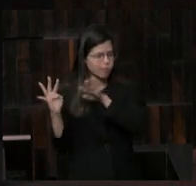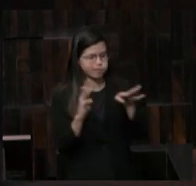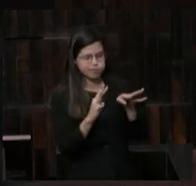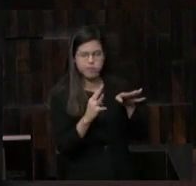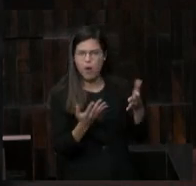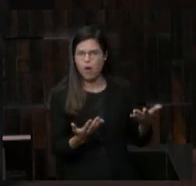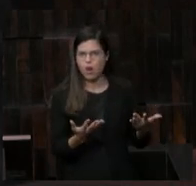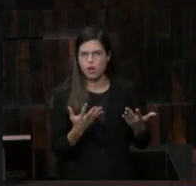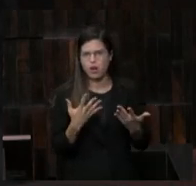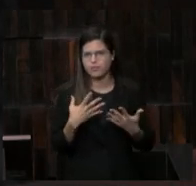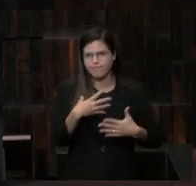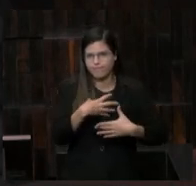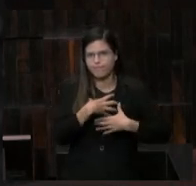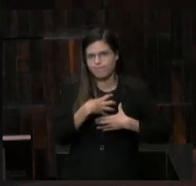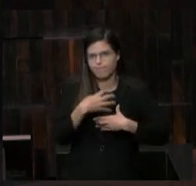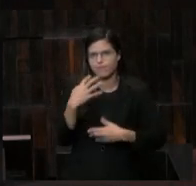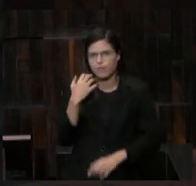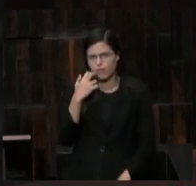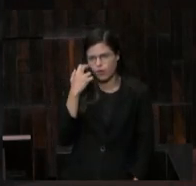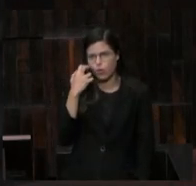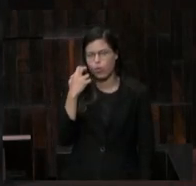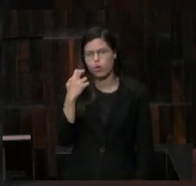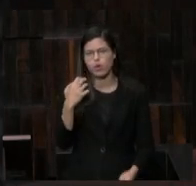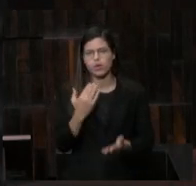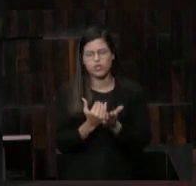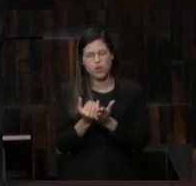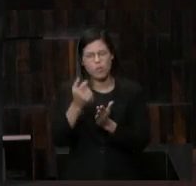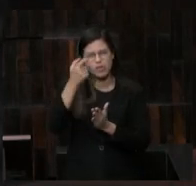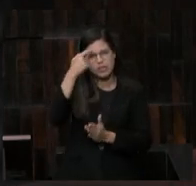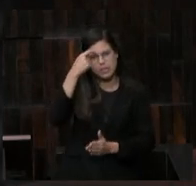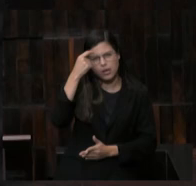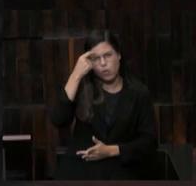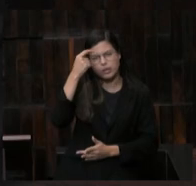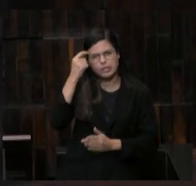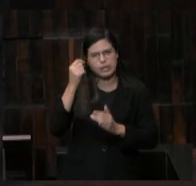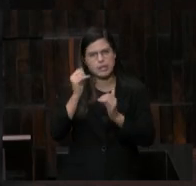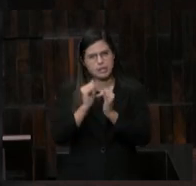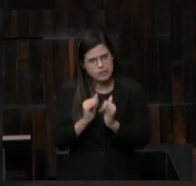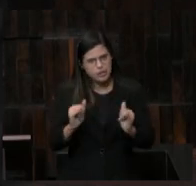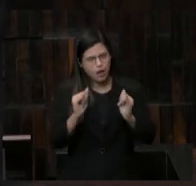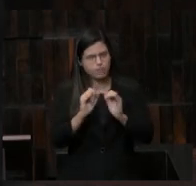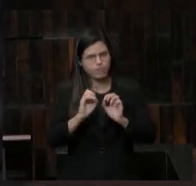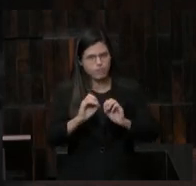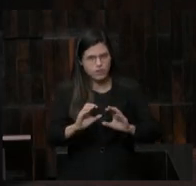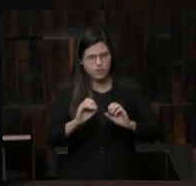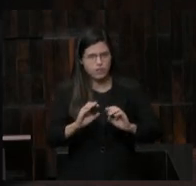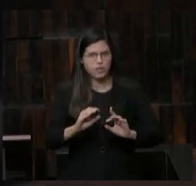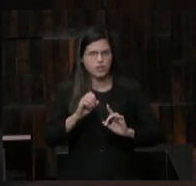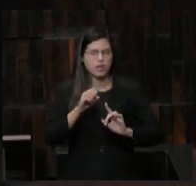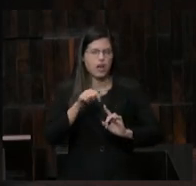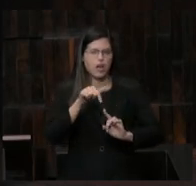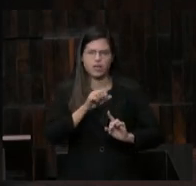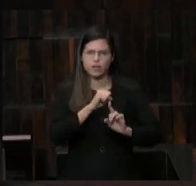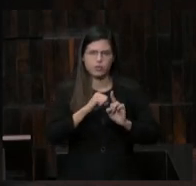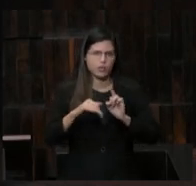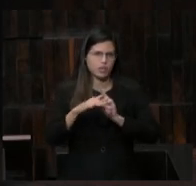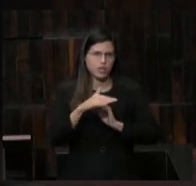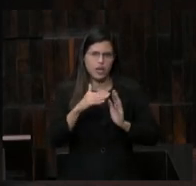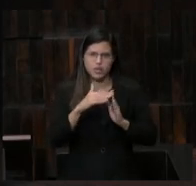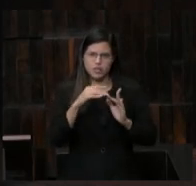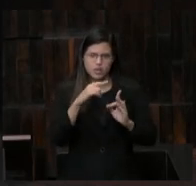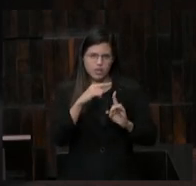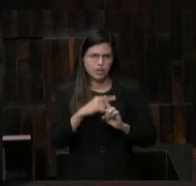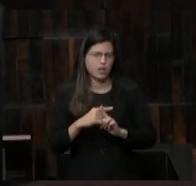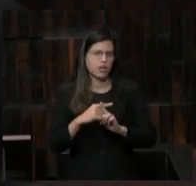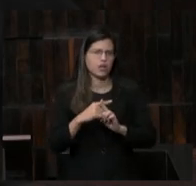um constrangimento. Então, a gente está formando essa consciência na comunidade, na paróquia, na sociedade, hoje, na igreja, mas